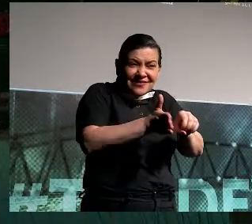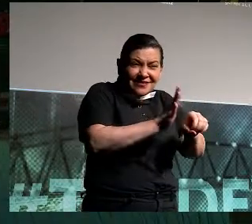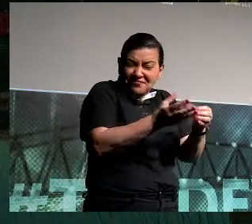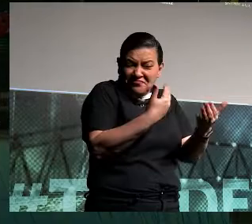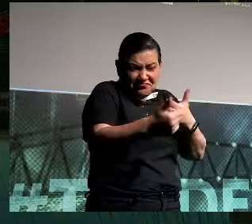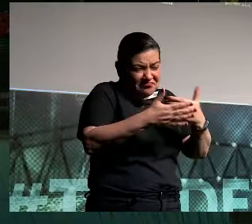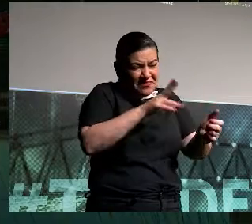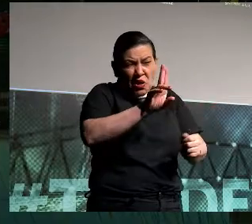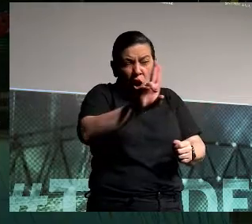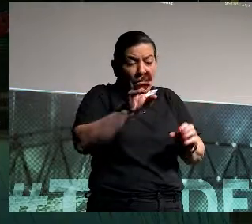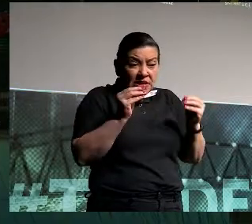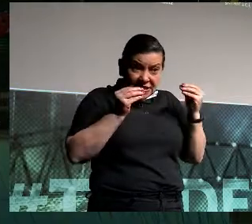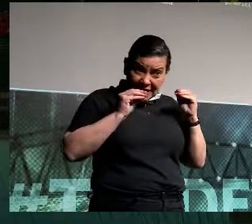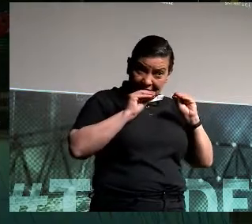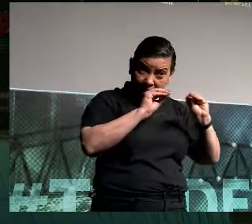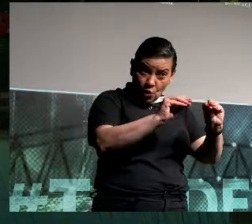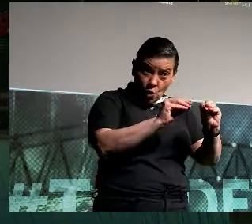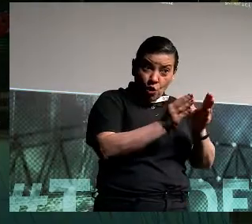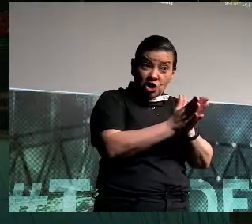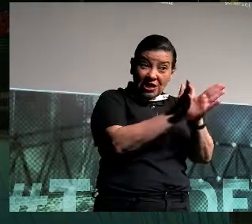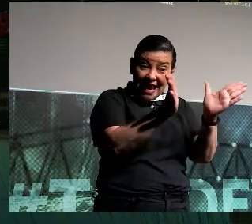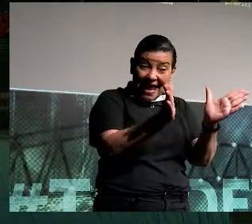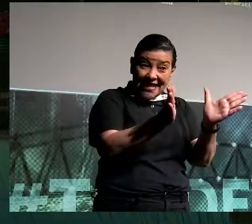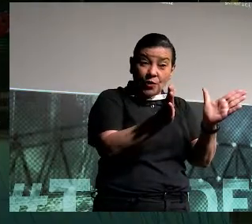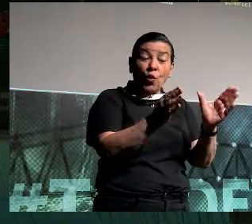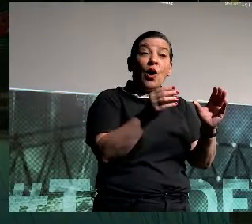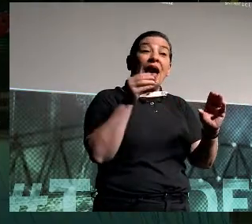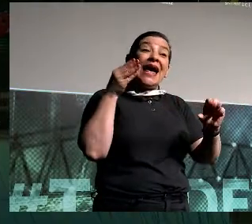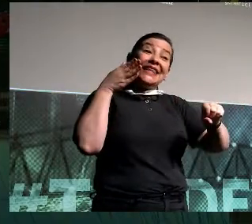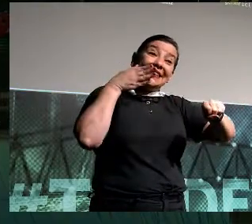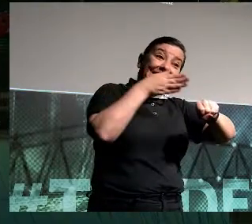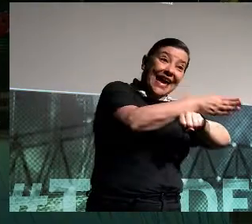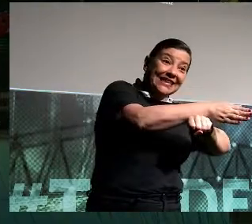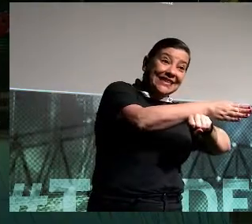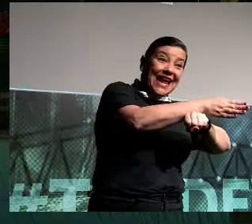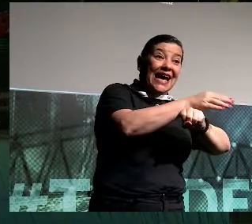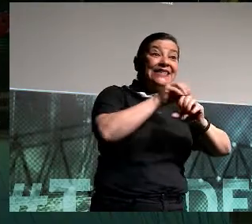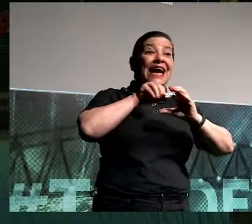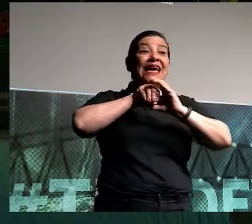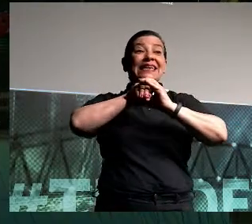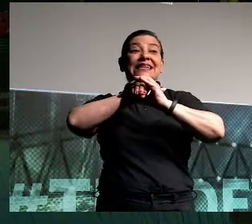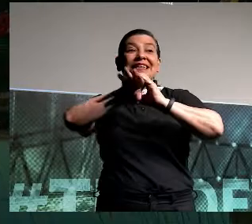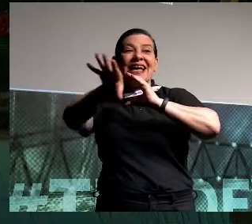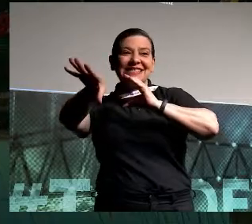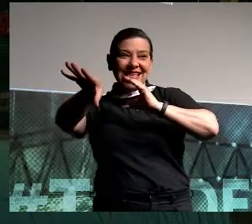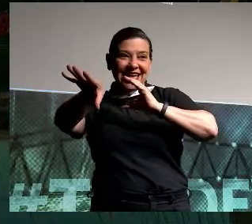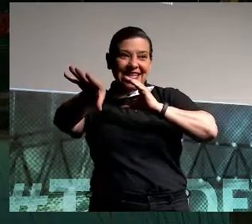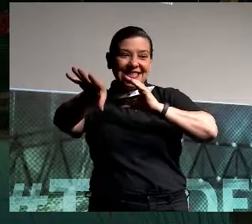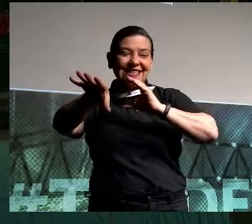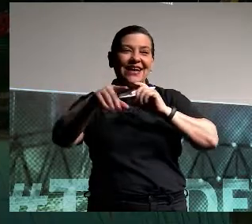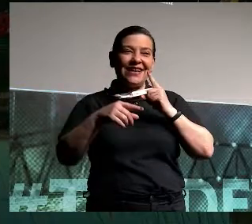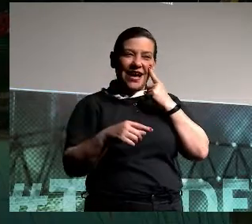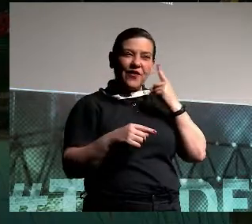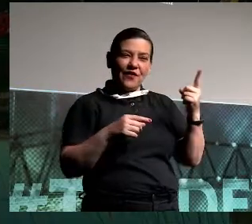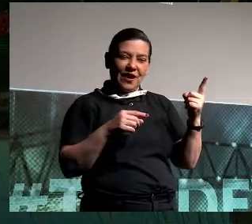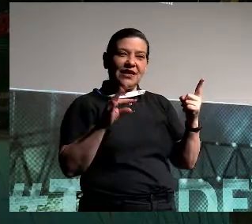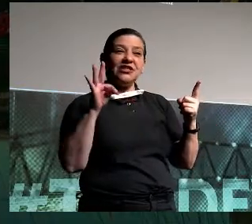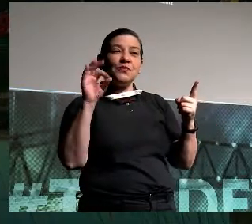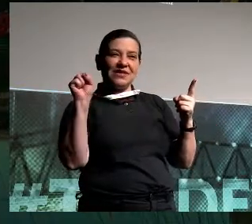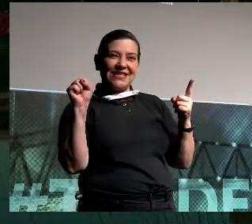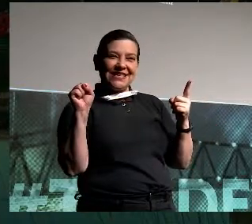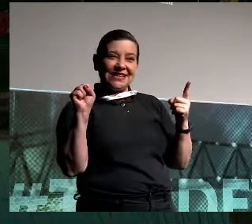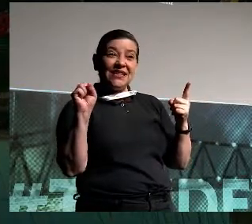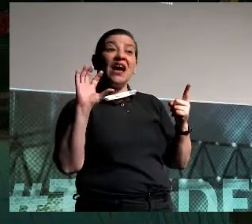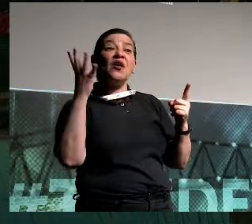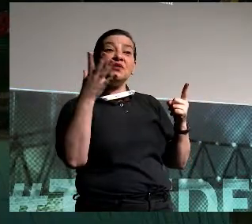com o nome que você criou, tanto na entrada quanto na saída. E olha só, agora quando eu passo aqui esse string, qual que é o